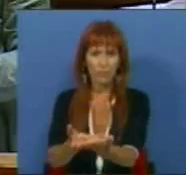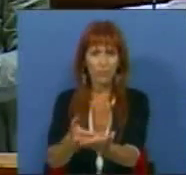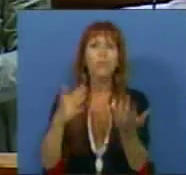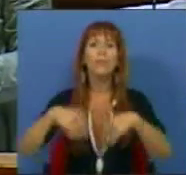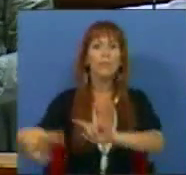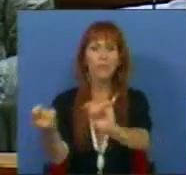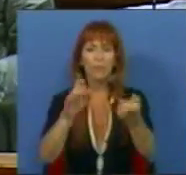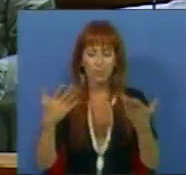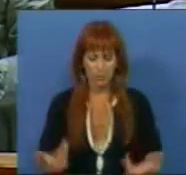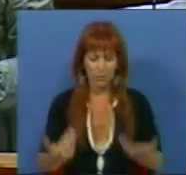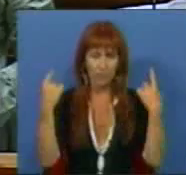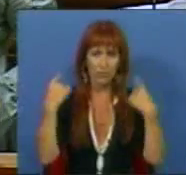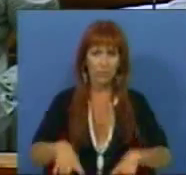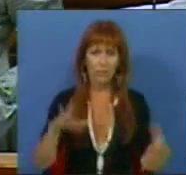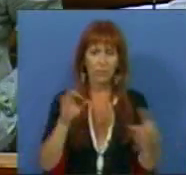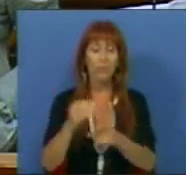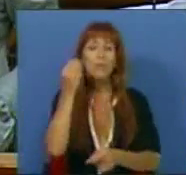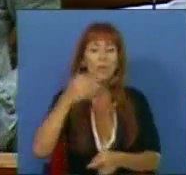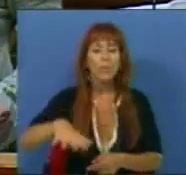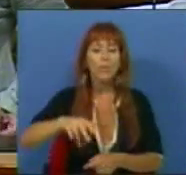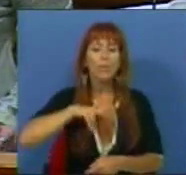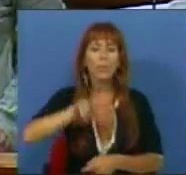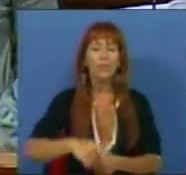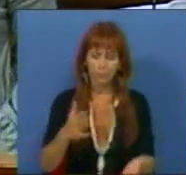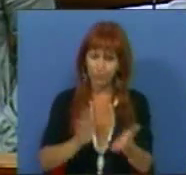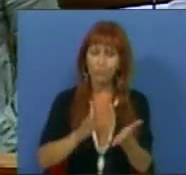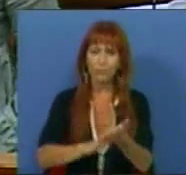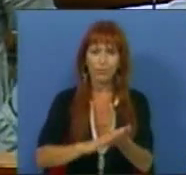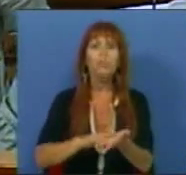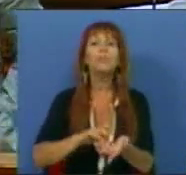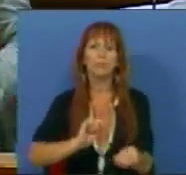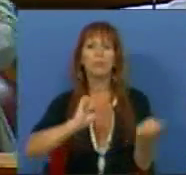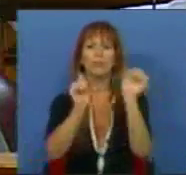Mas o debate que aqui hoje tivemos sobre o Estado da Nação prova exatamente o contrário.